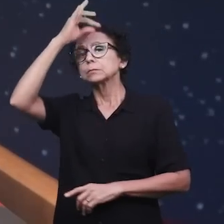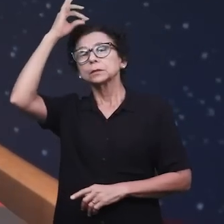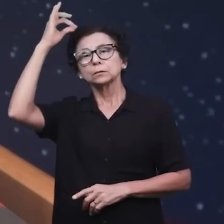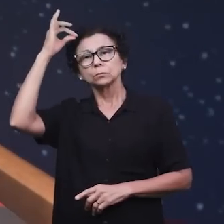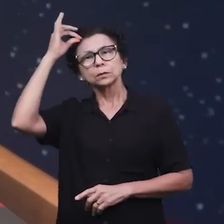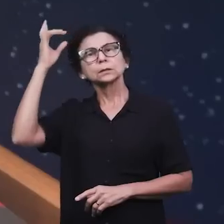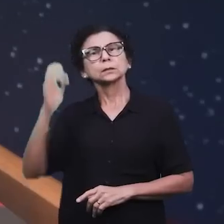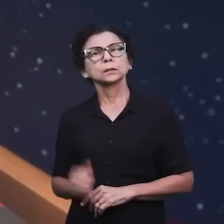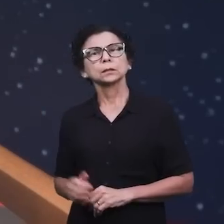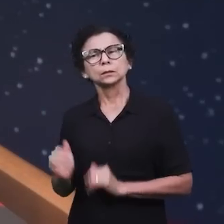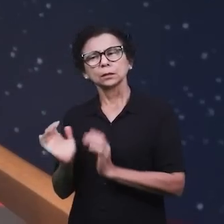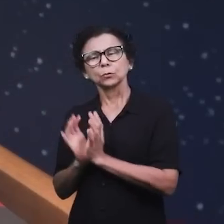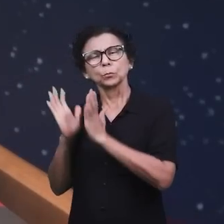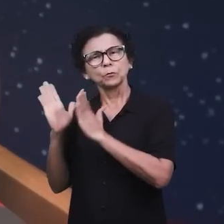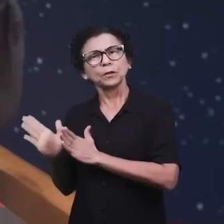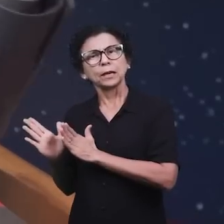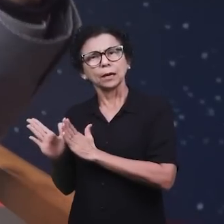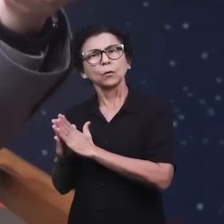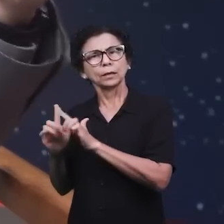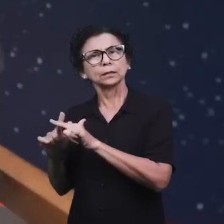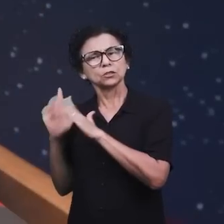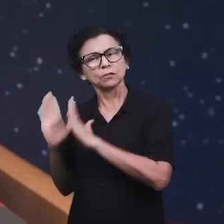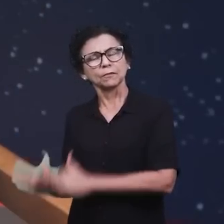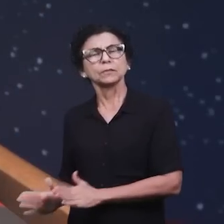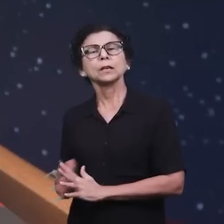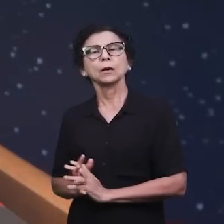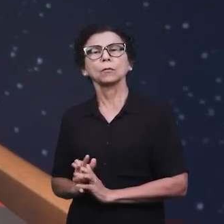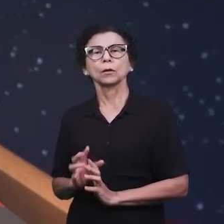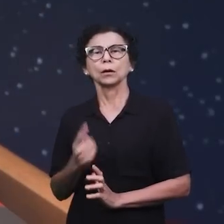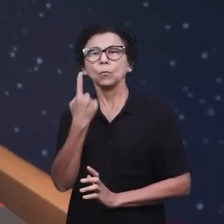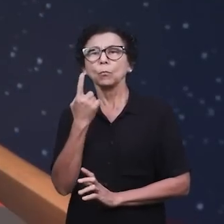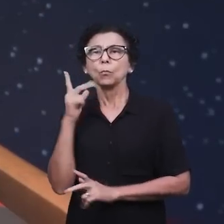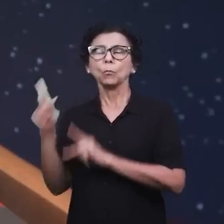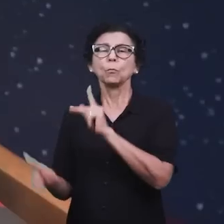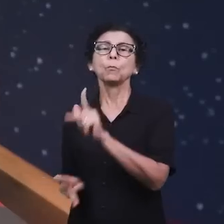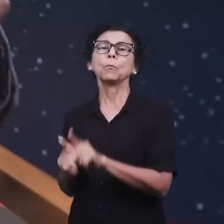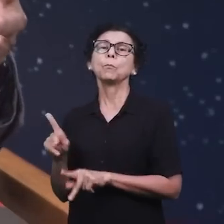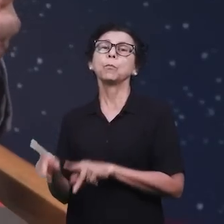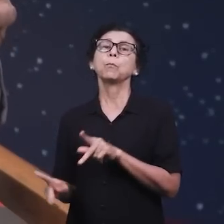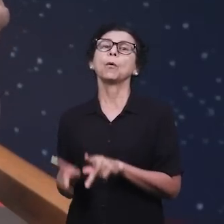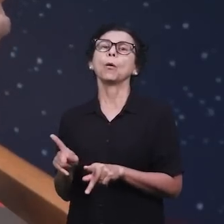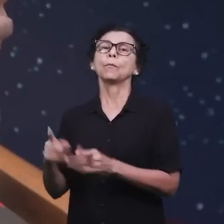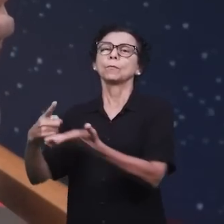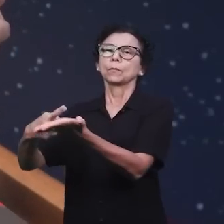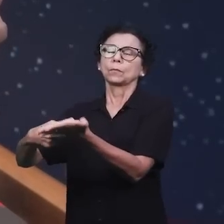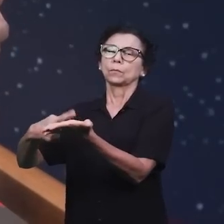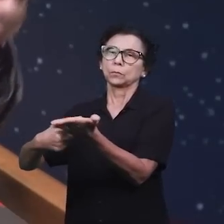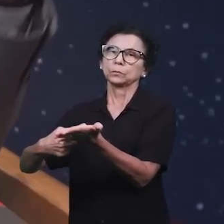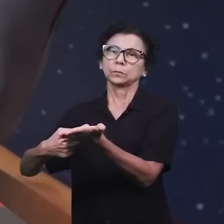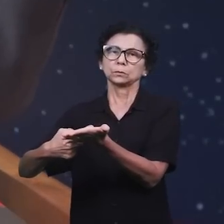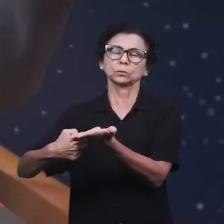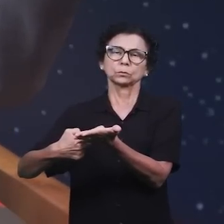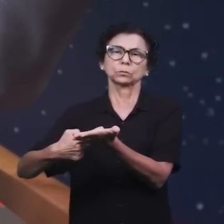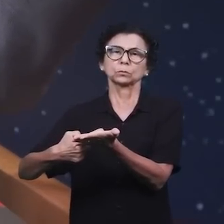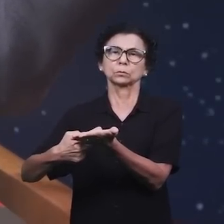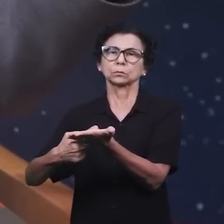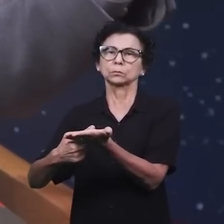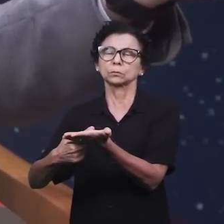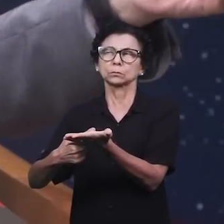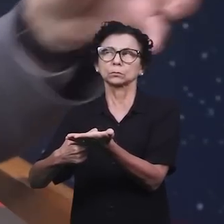aguarda, vive e continua a sua jornada na obediência,